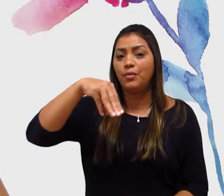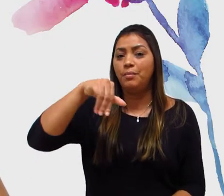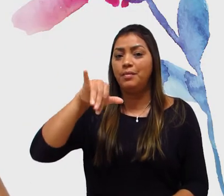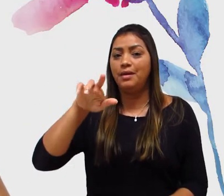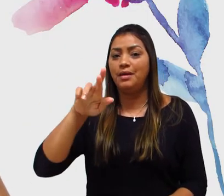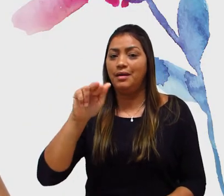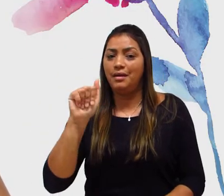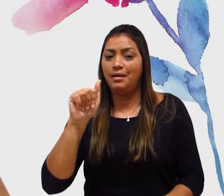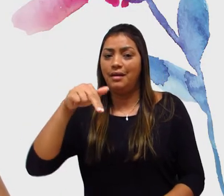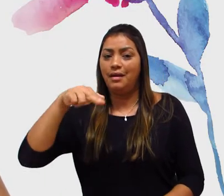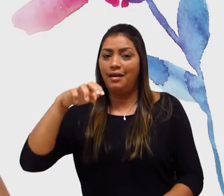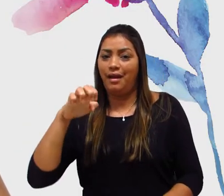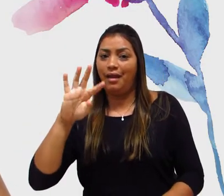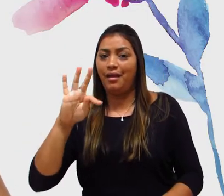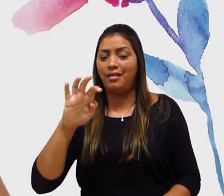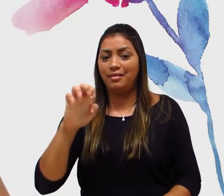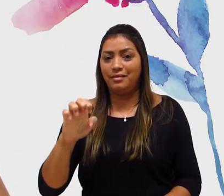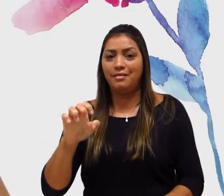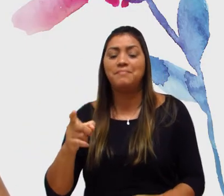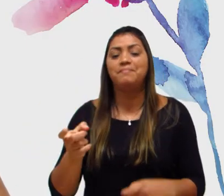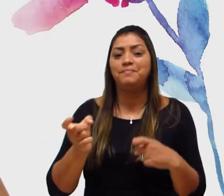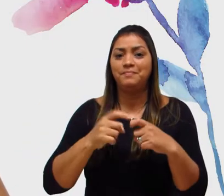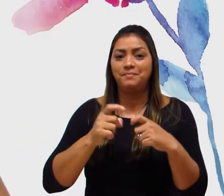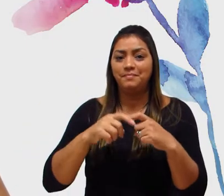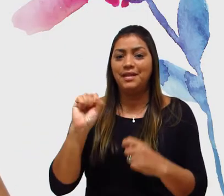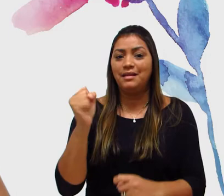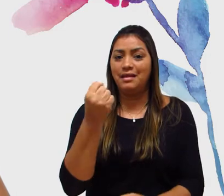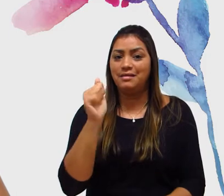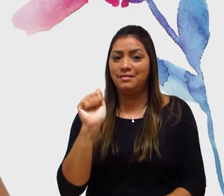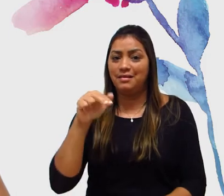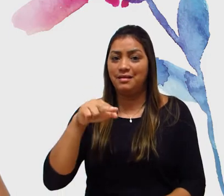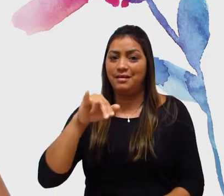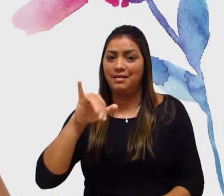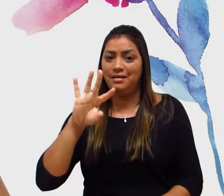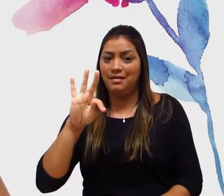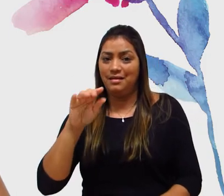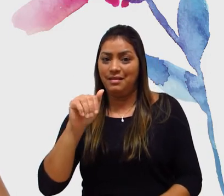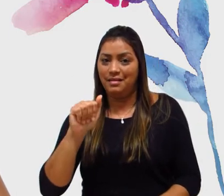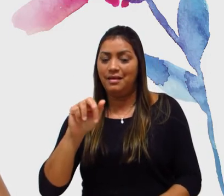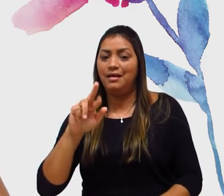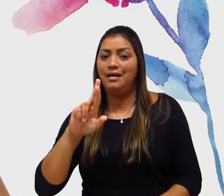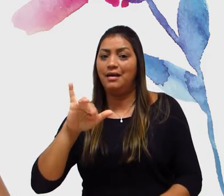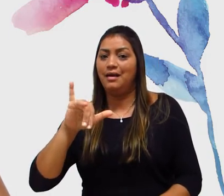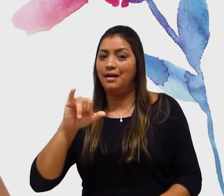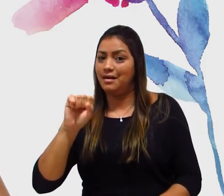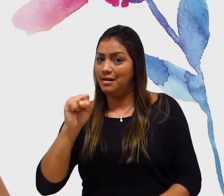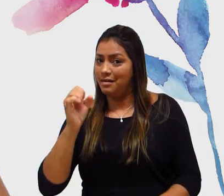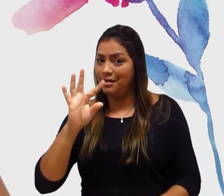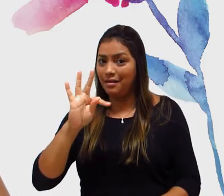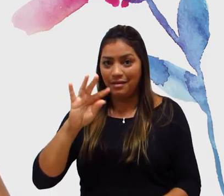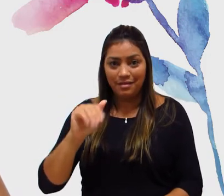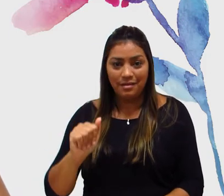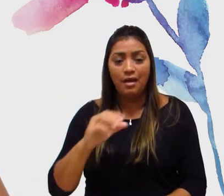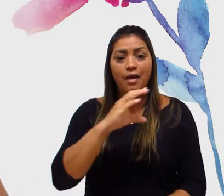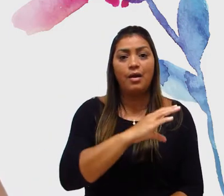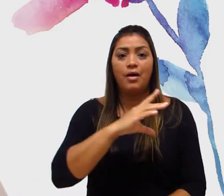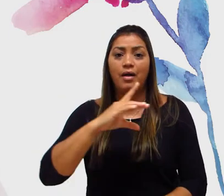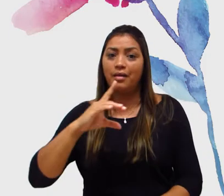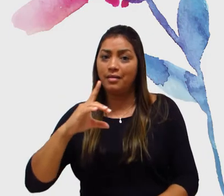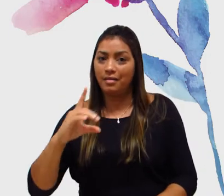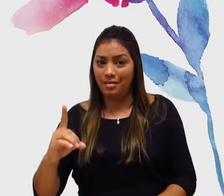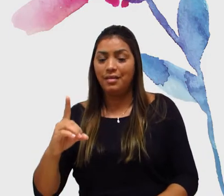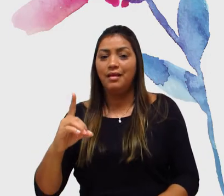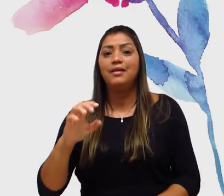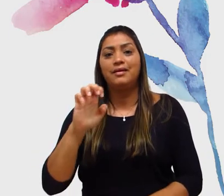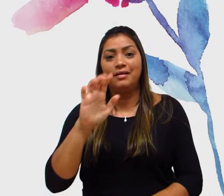Eu sou Miranete Arruda, médica e sanitarista. Estou como coordenadora estadual de saúde da população negra.